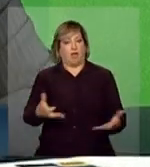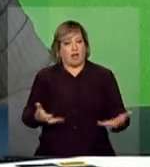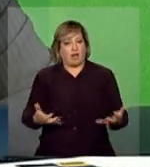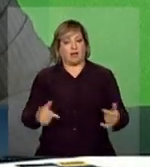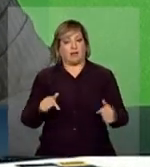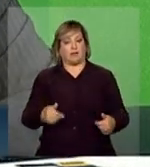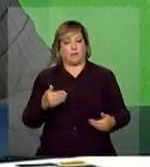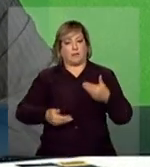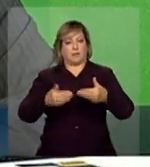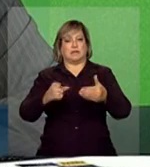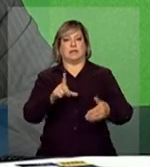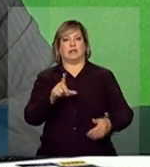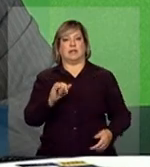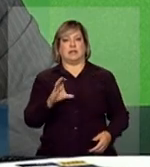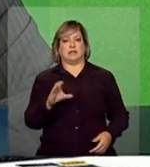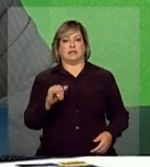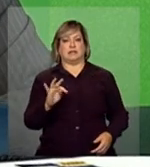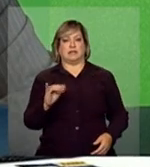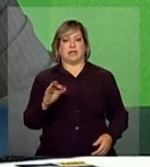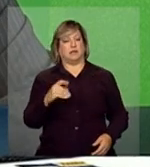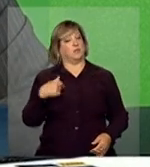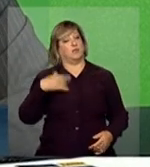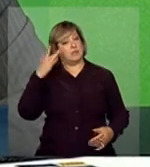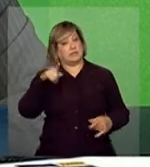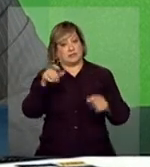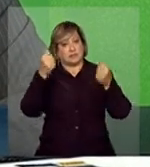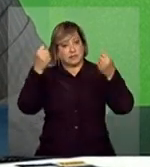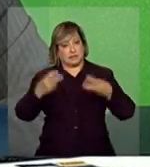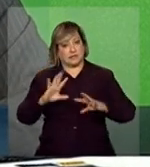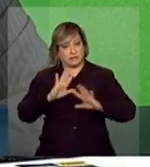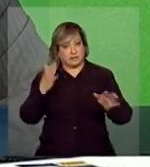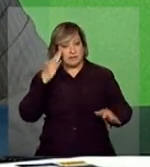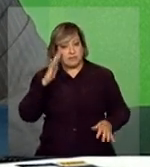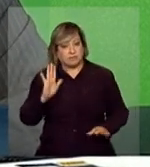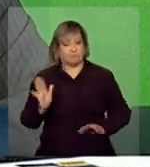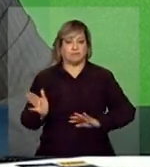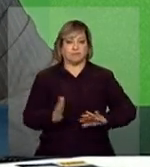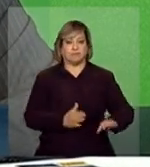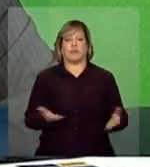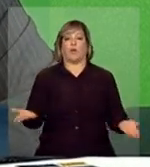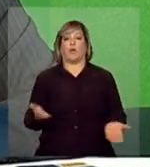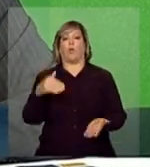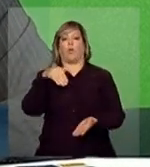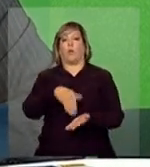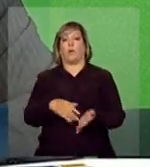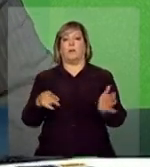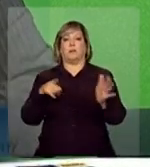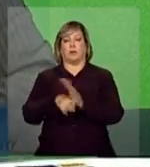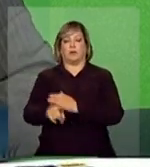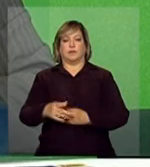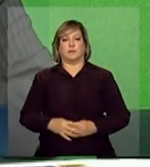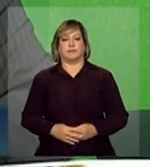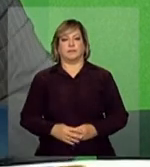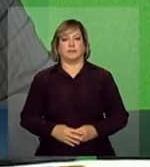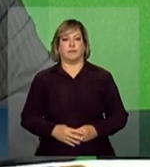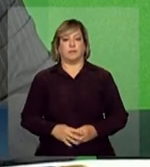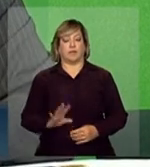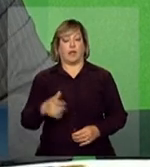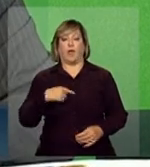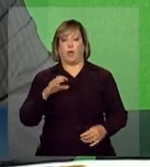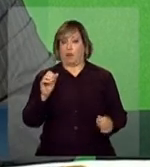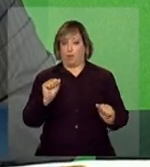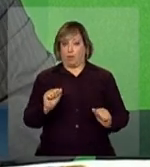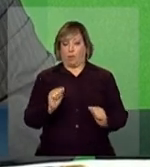no processo licitatório. Última pergunta. Eu não sei se ele respondeu isso. Última. Com a cadeia